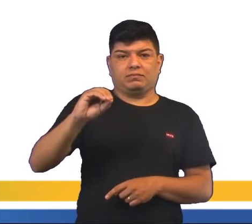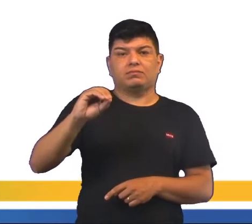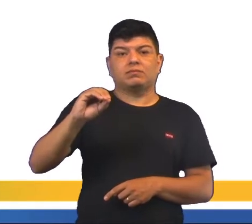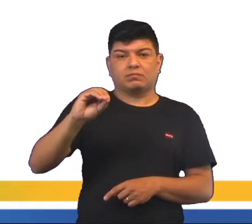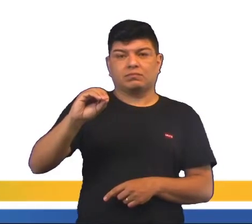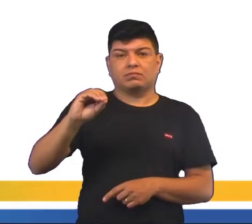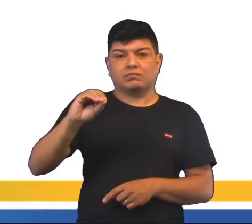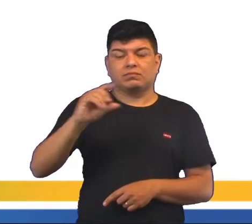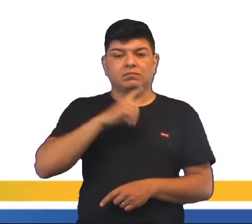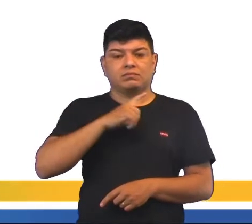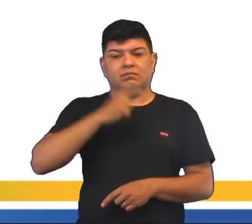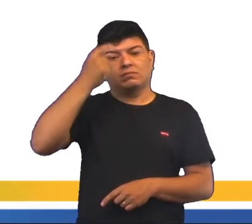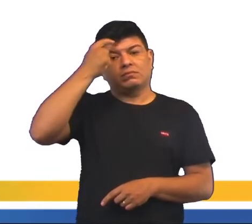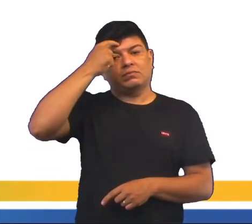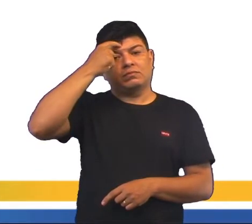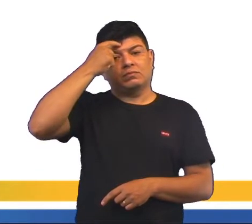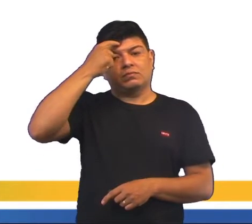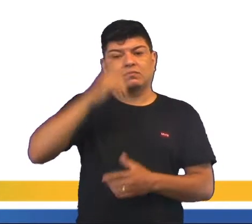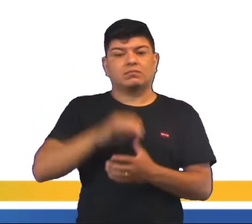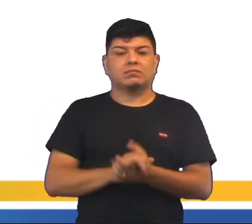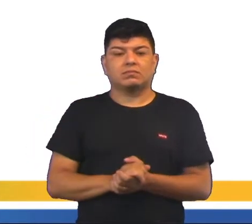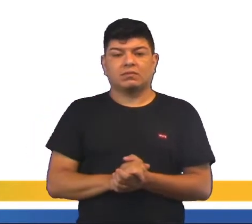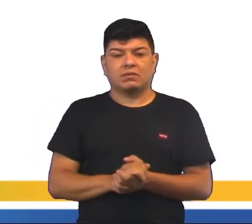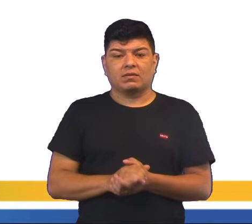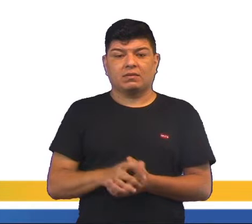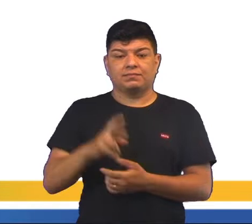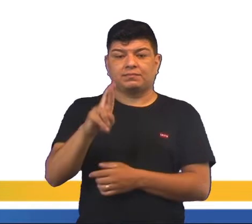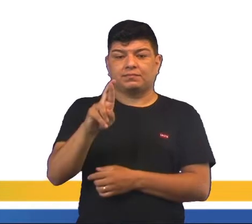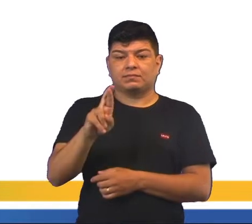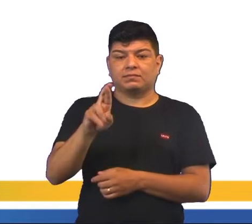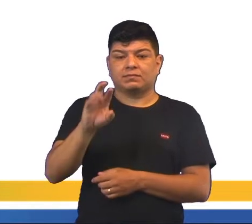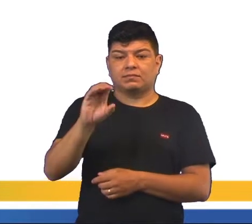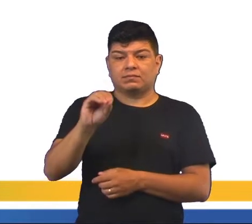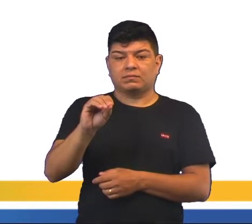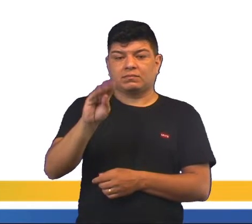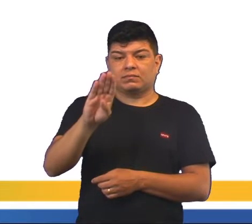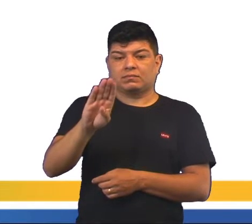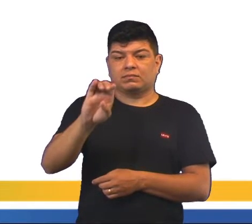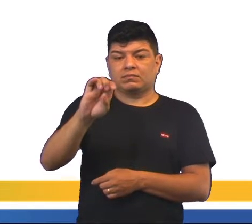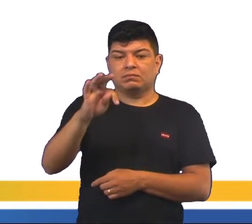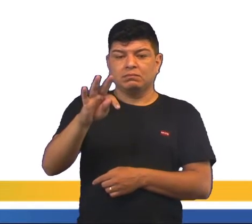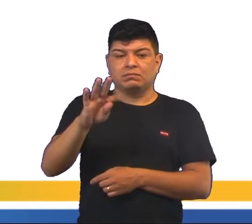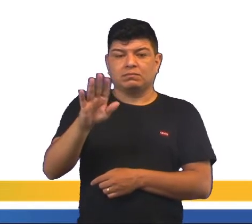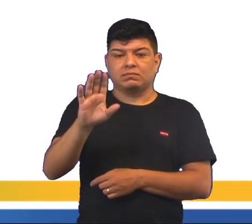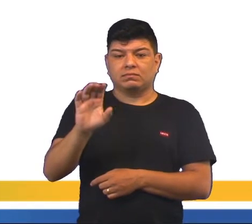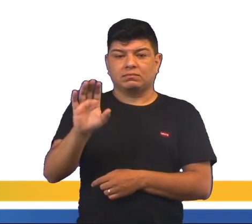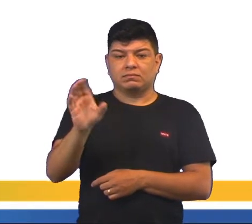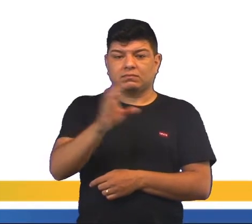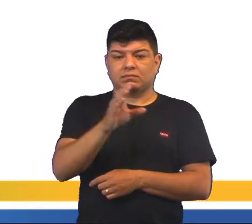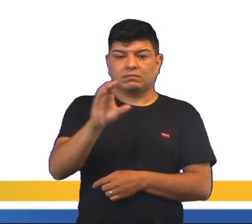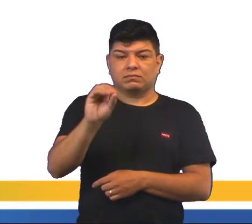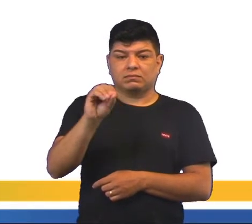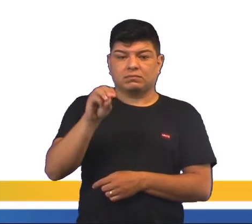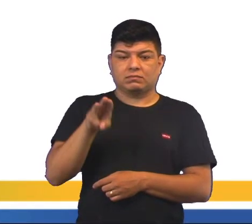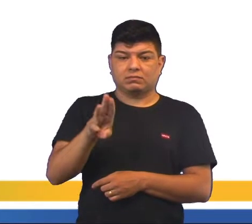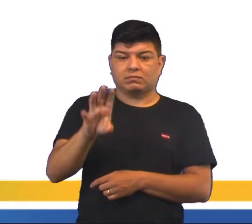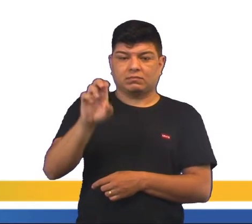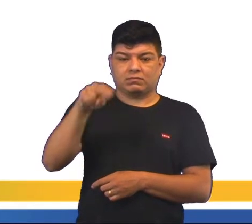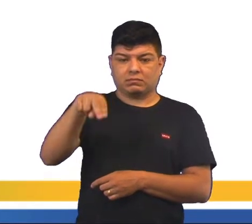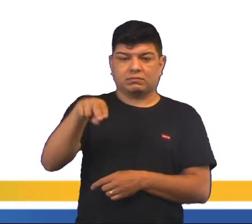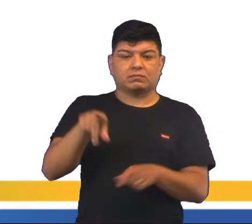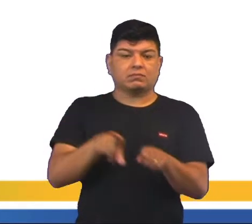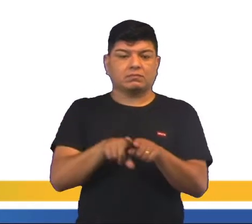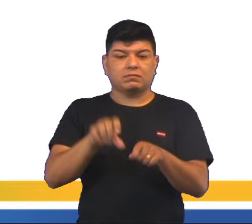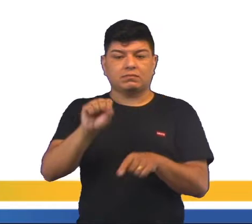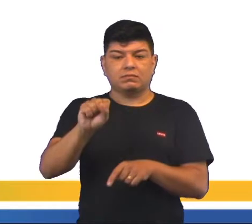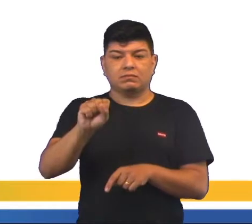foi uma corrente, né, de pensamento que foi criada pelo Robert Owen, o Saint-Simon, né, o Charles Fourier, né.